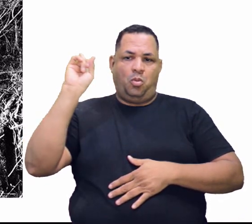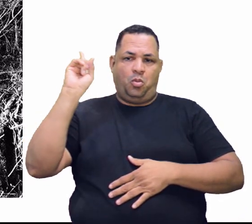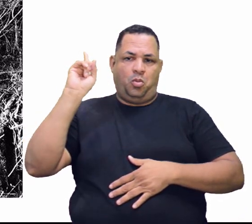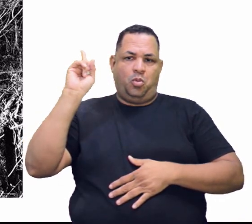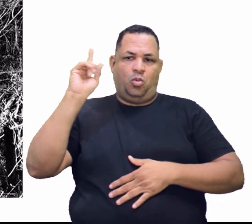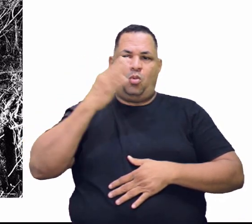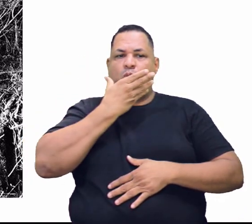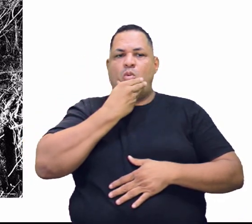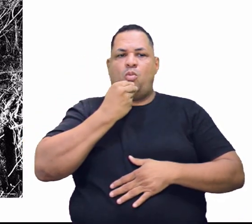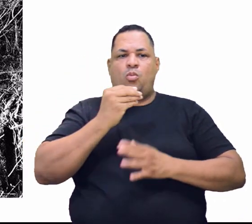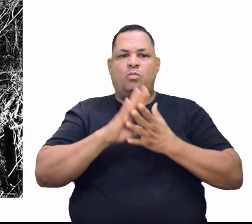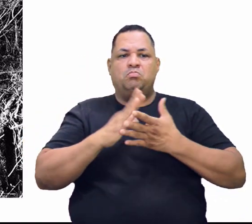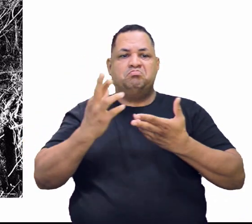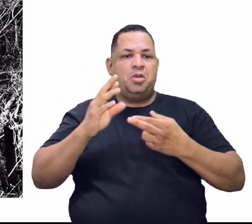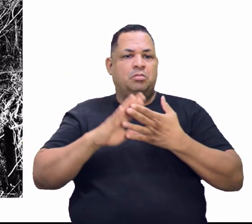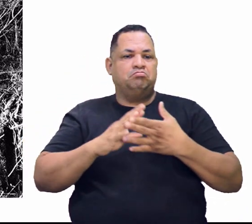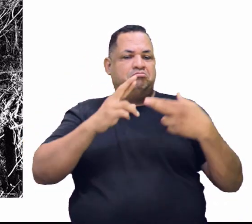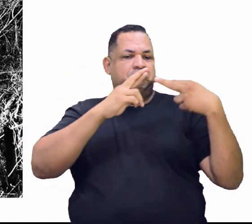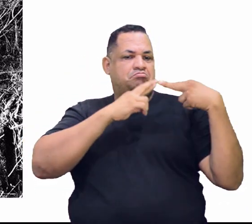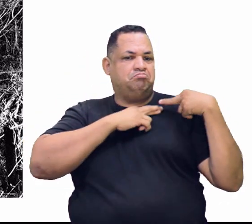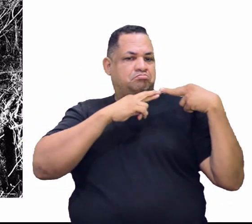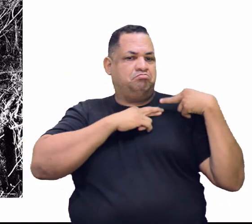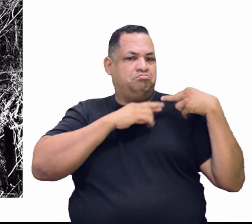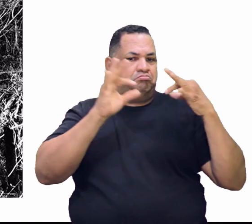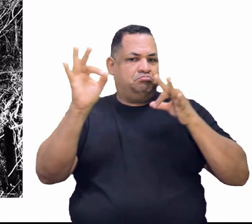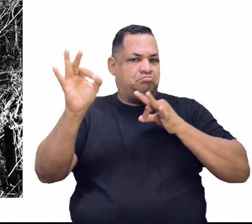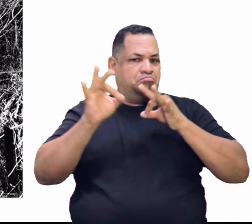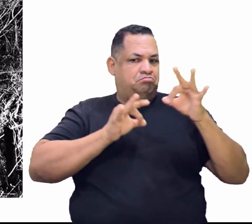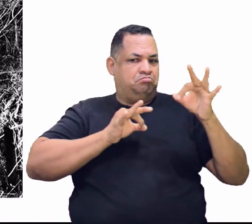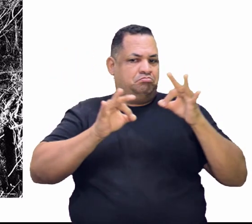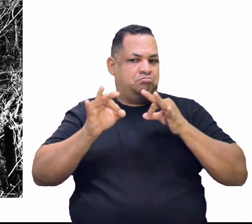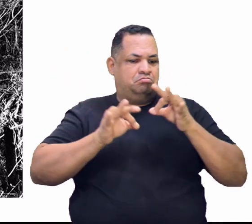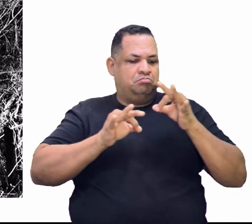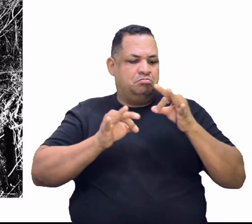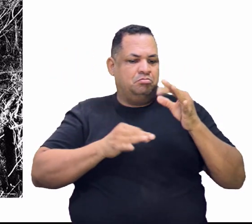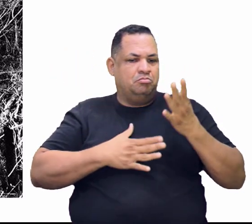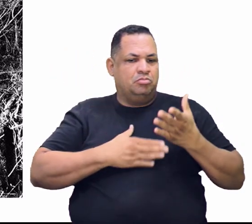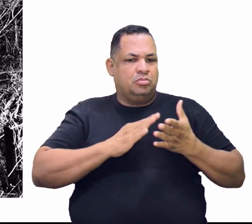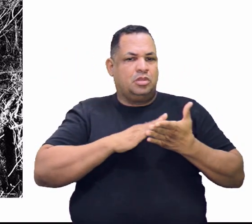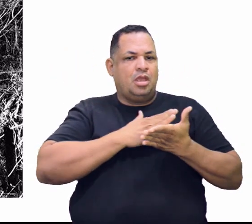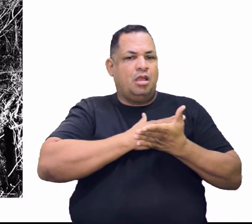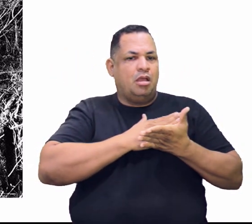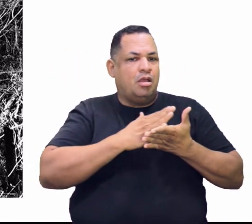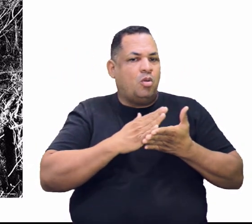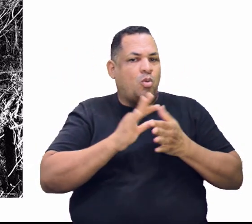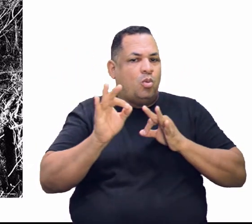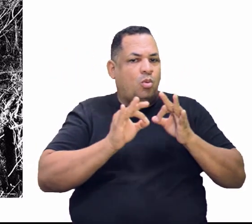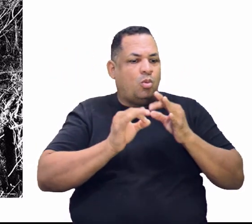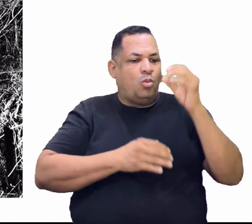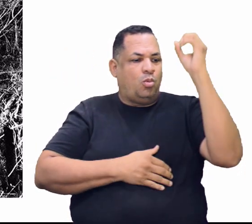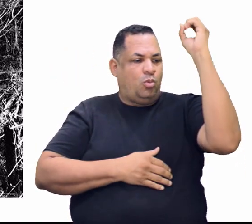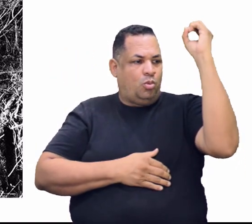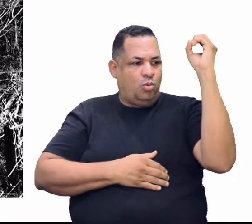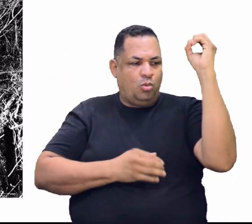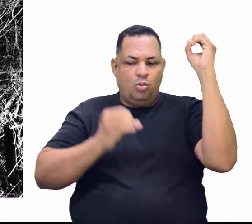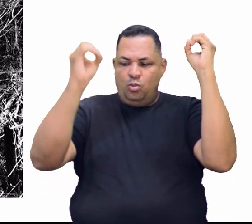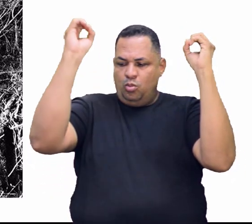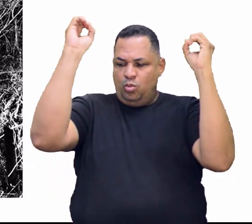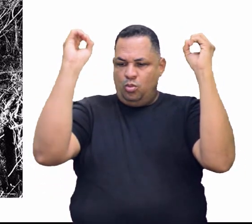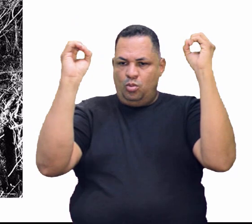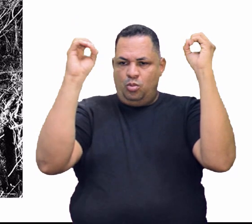Rondon, ele ficou encarregado de implantar a linha telegráfica entre